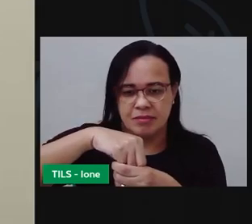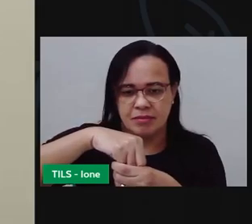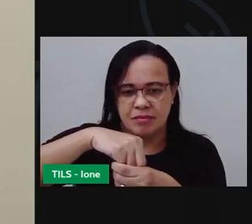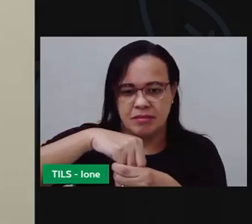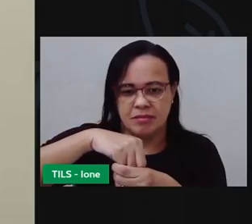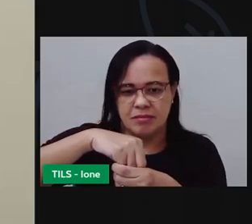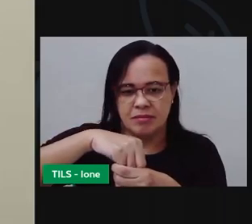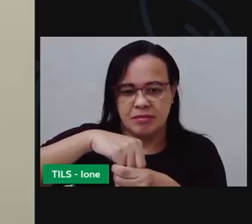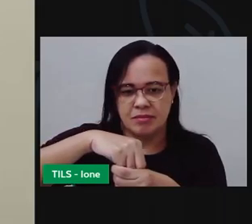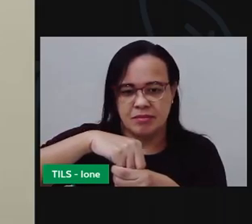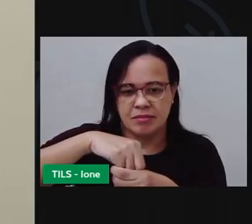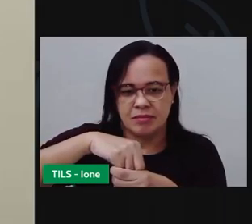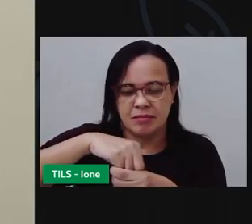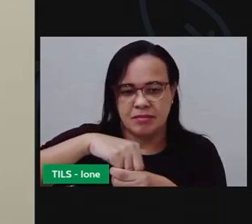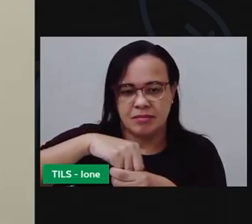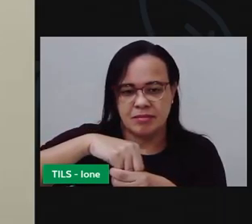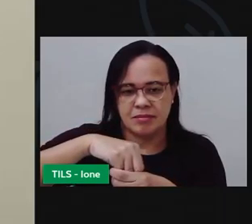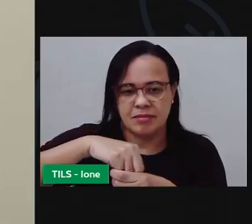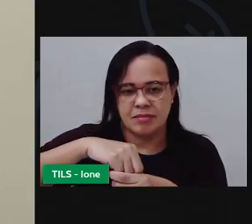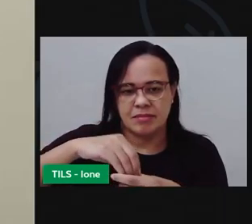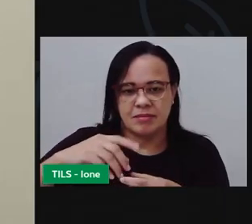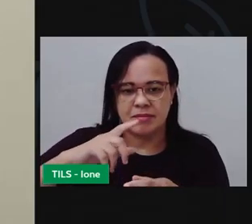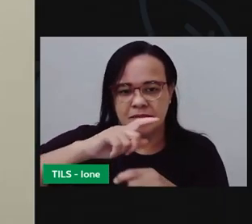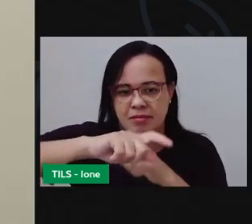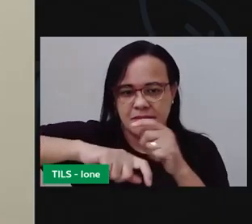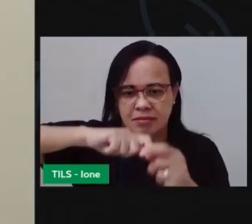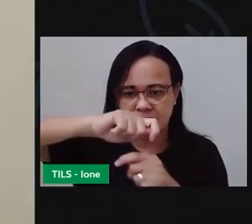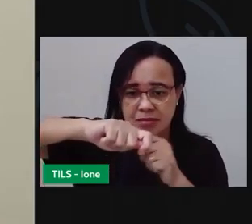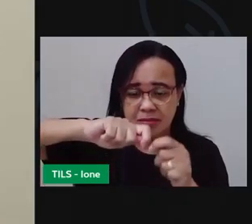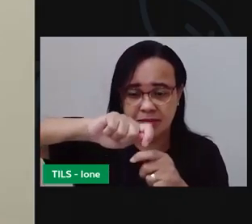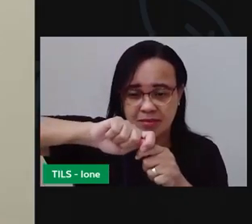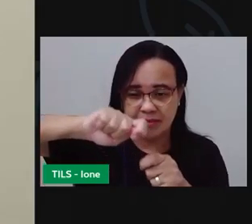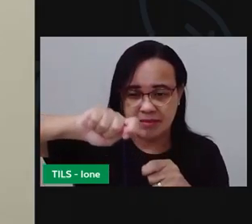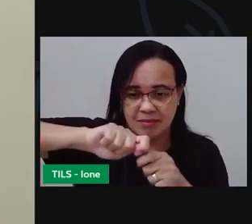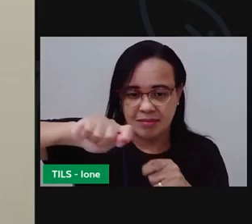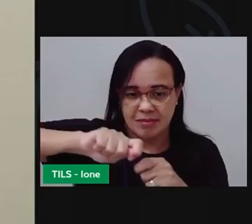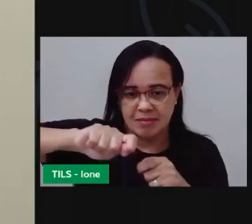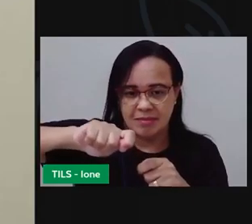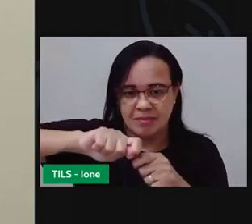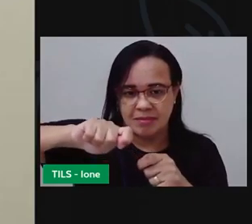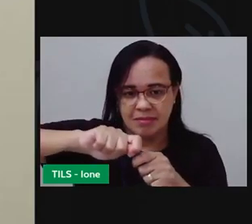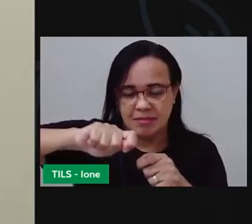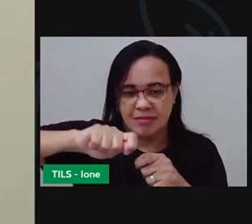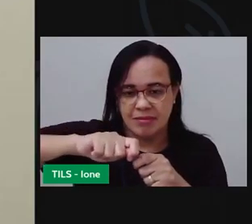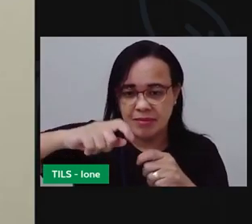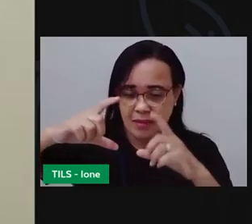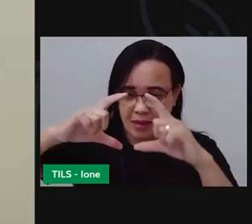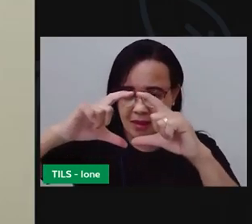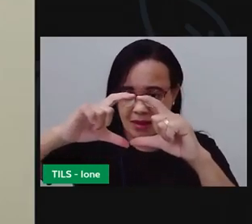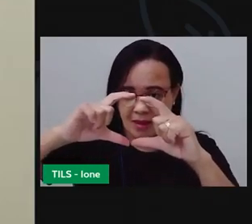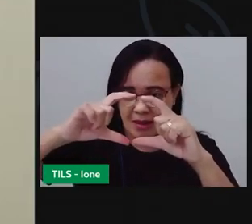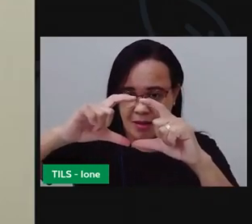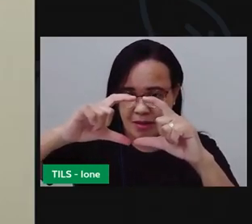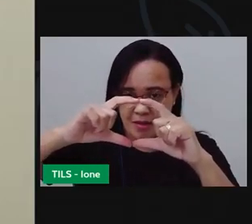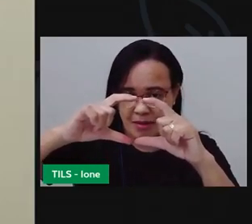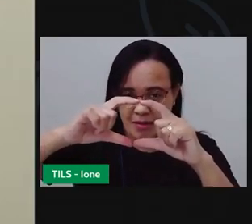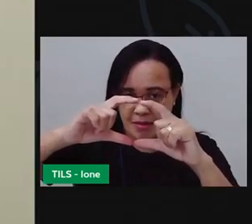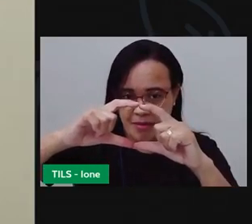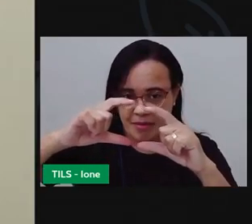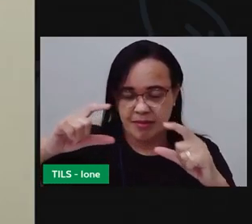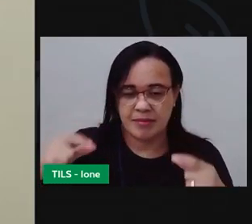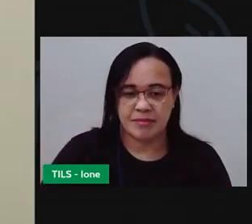Na ponta, você vai prender as argolas que a gente fez. Então, na